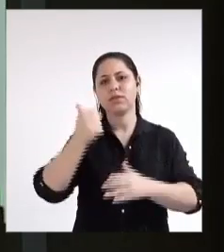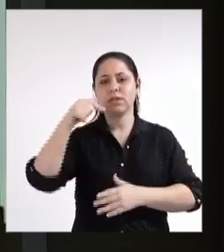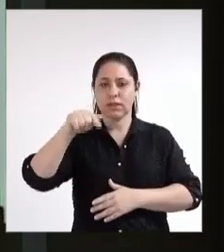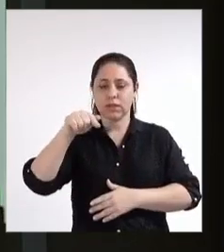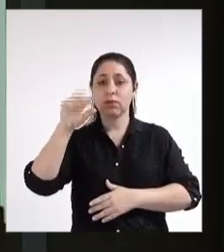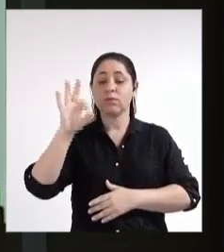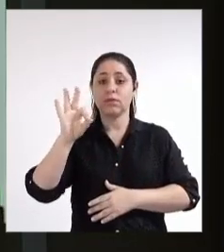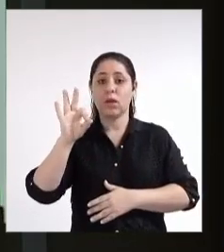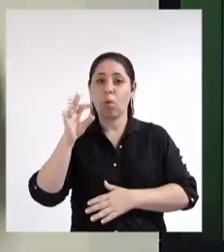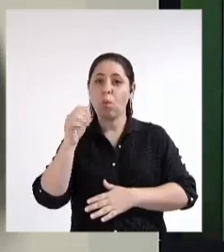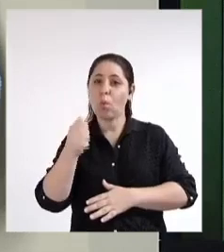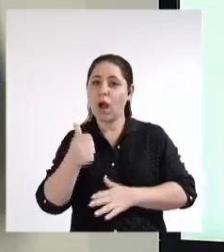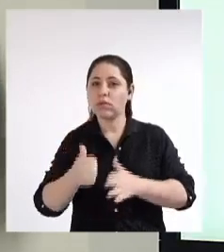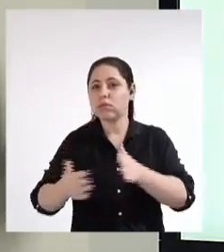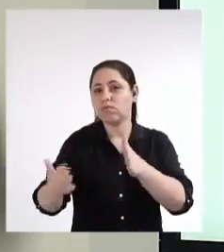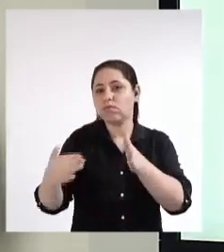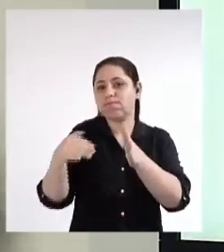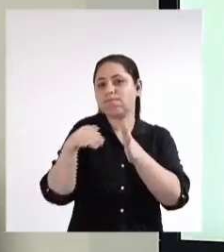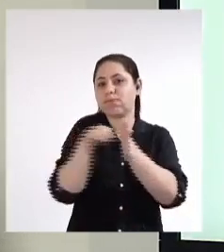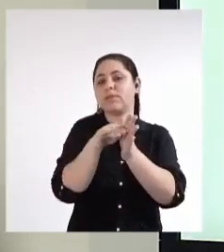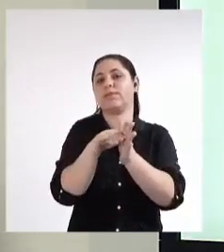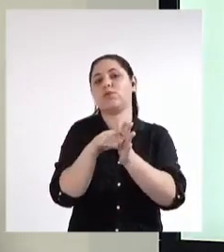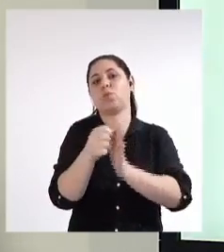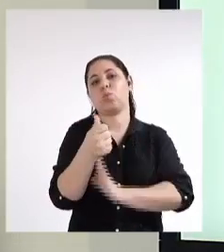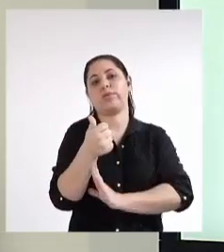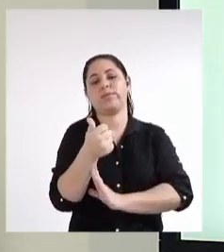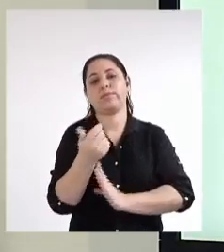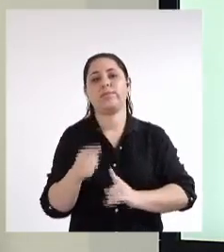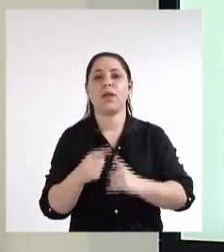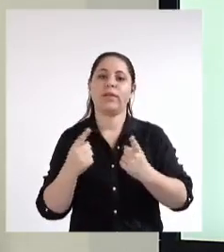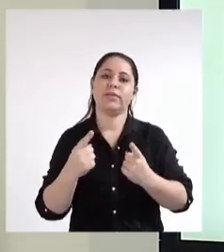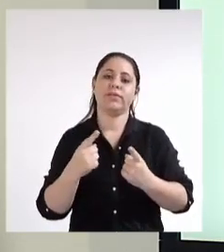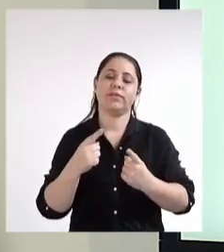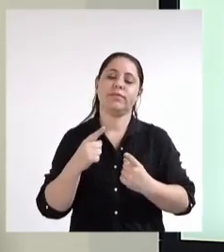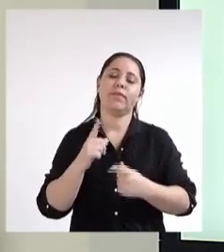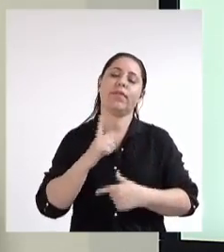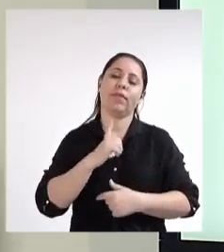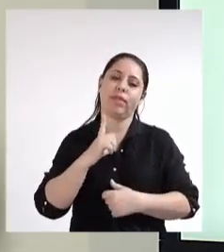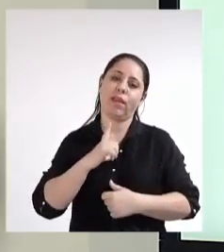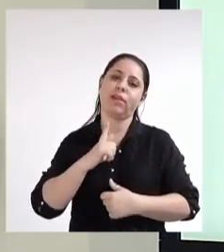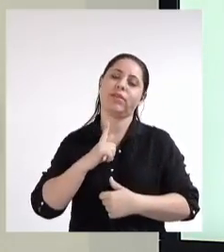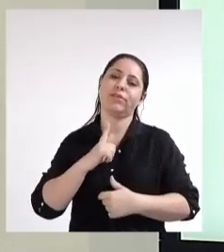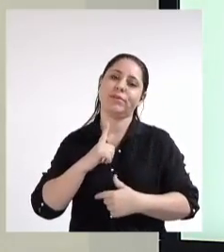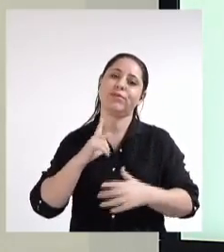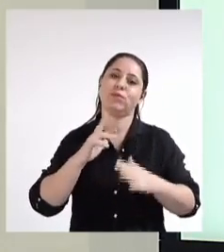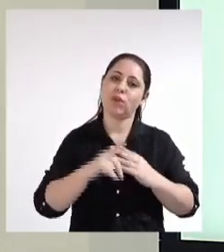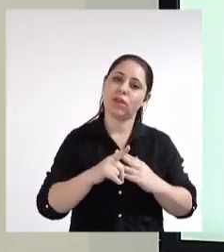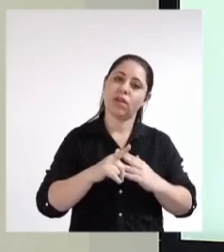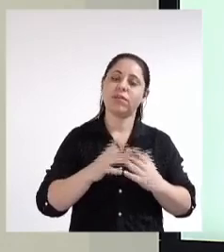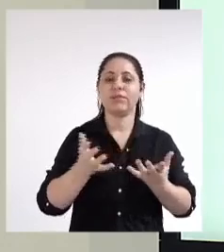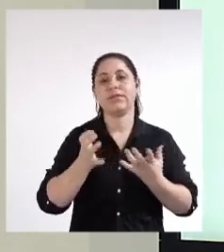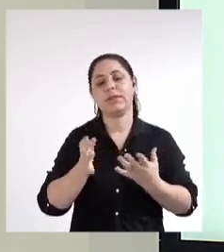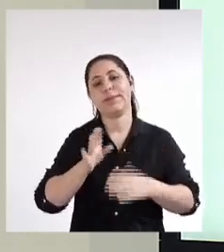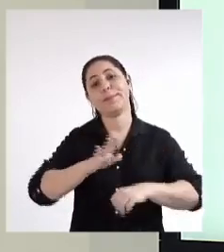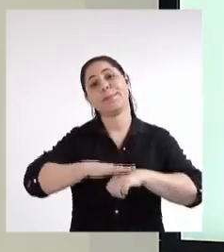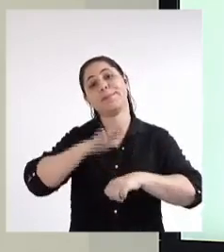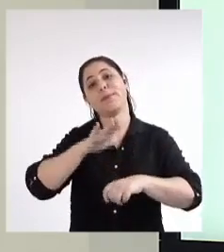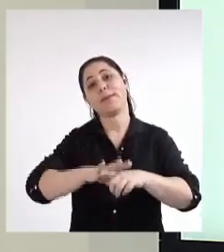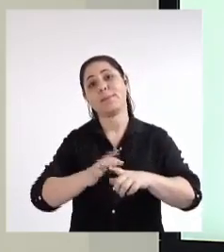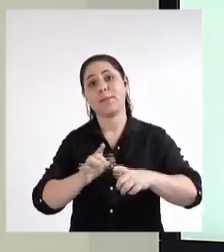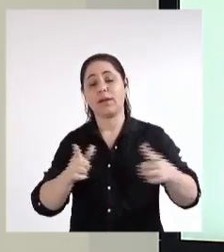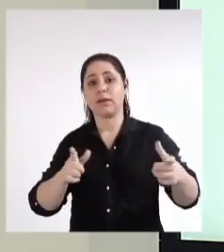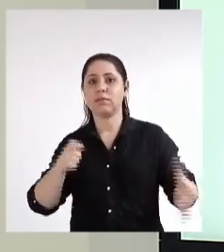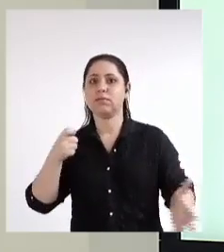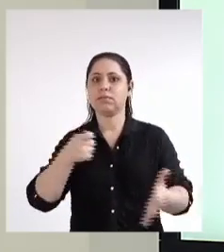estamos chegando é bom né é claro que sempre tem um outro lado que a gente gostaria por ser um pouquinho mais né nós gostaríamos ser mais